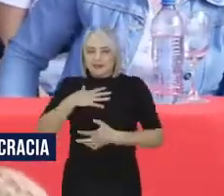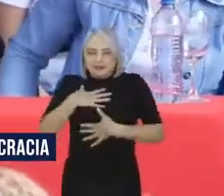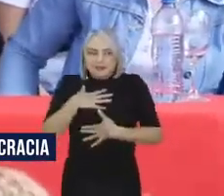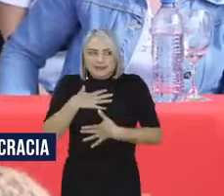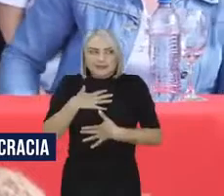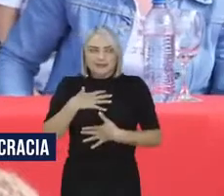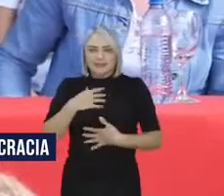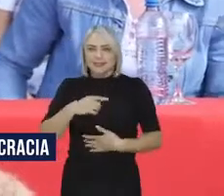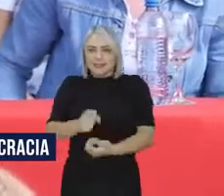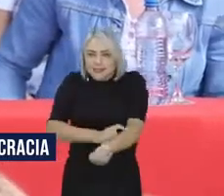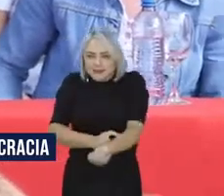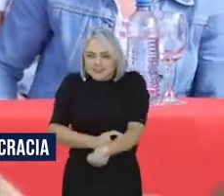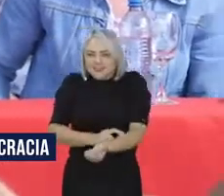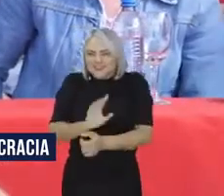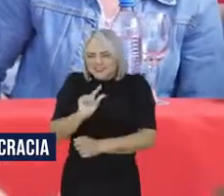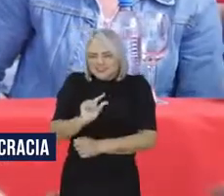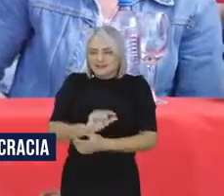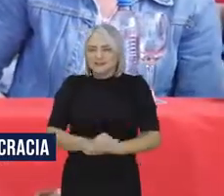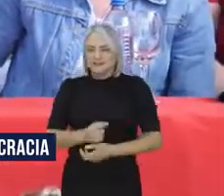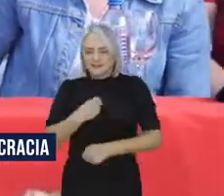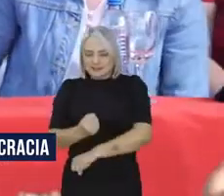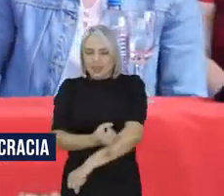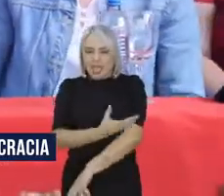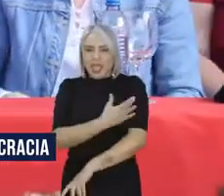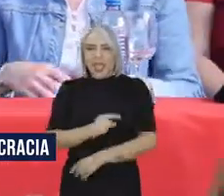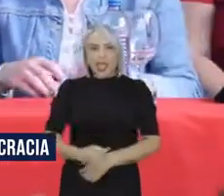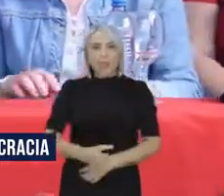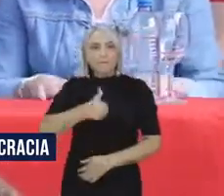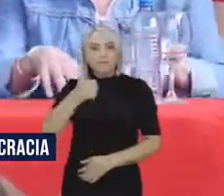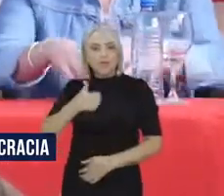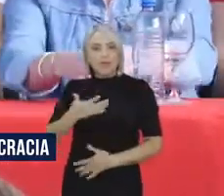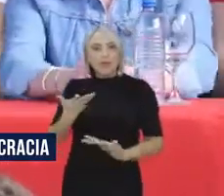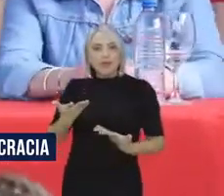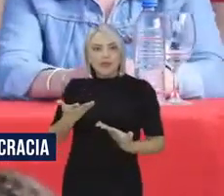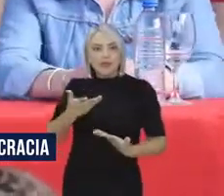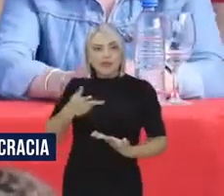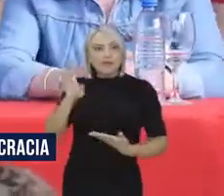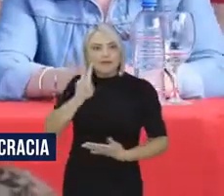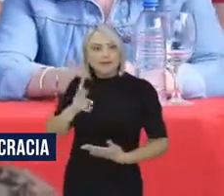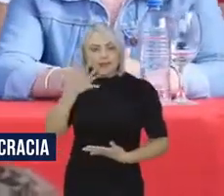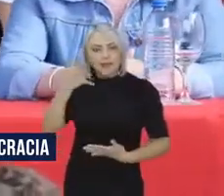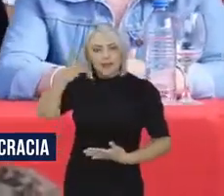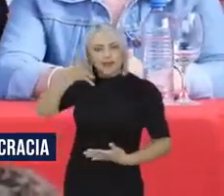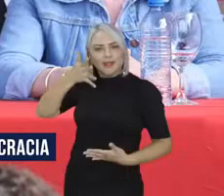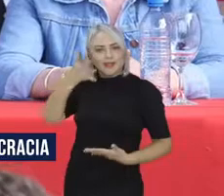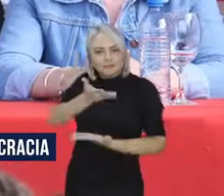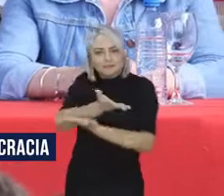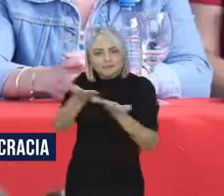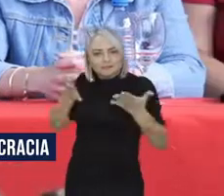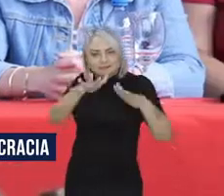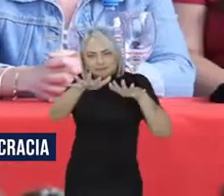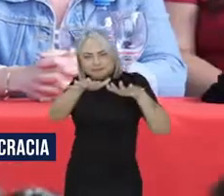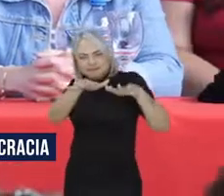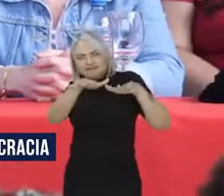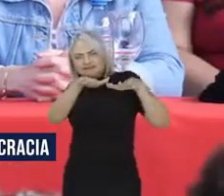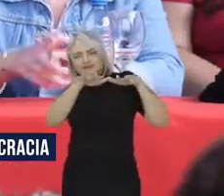verdade. É a primeira vez que eu falo para um monte de gente. Eu vim aqui apresentar...